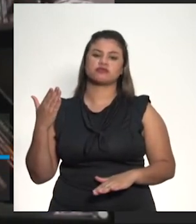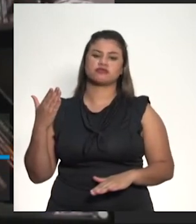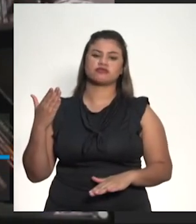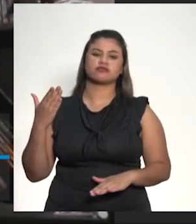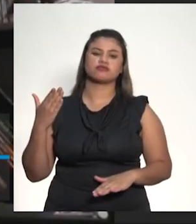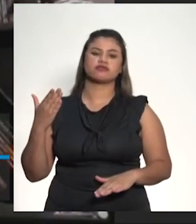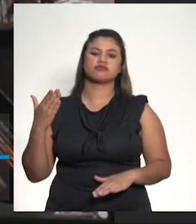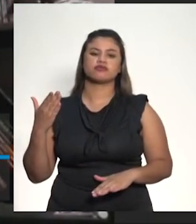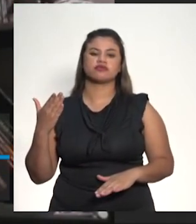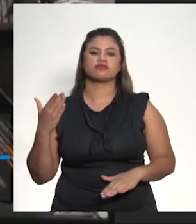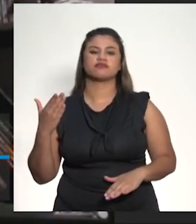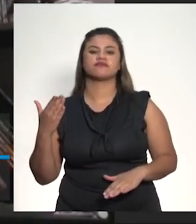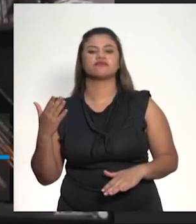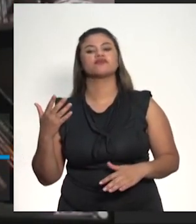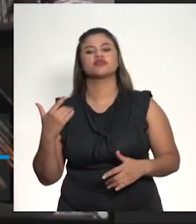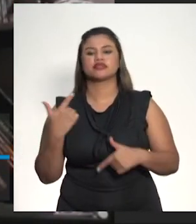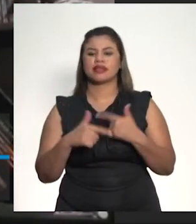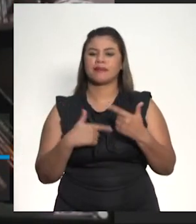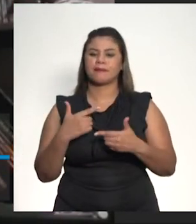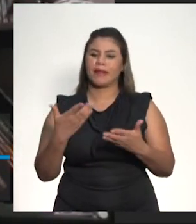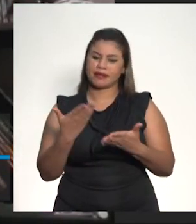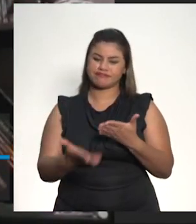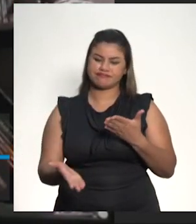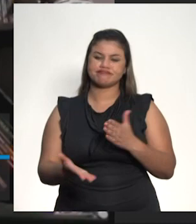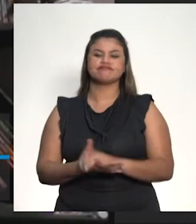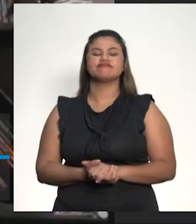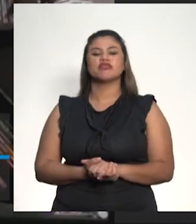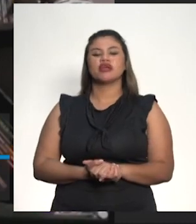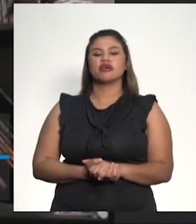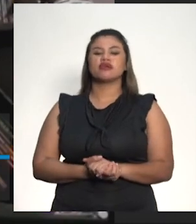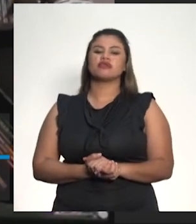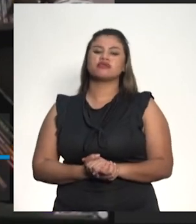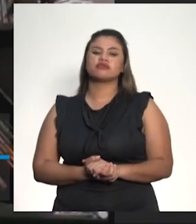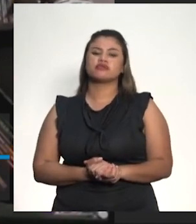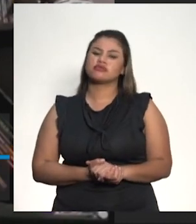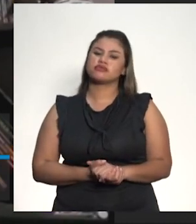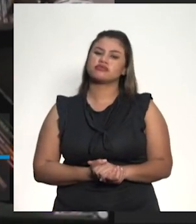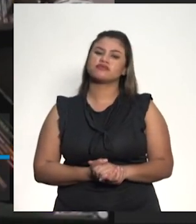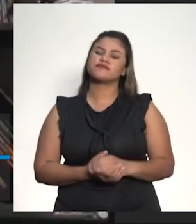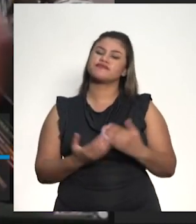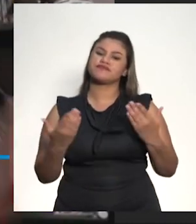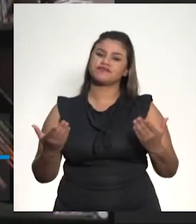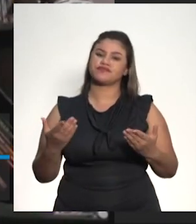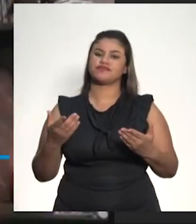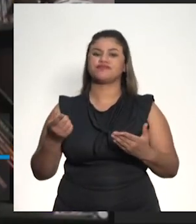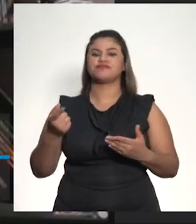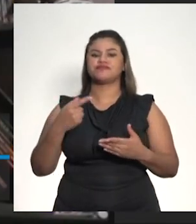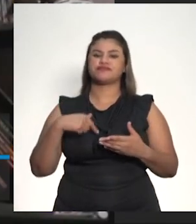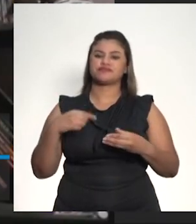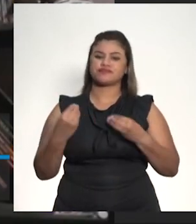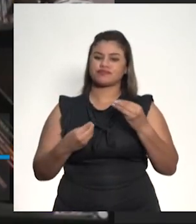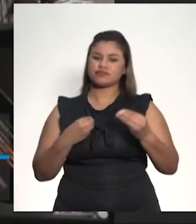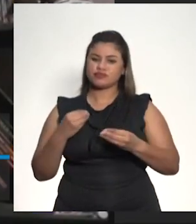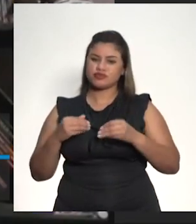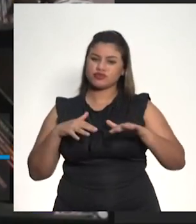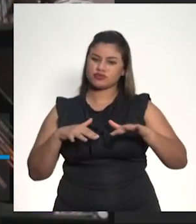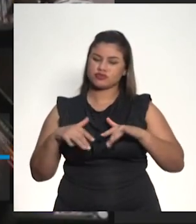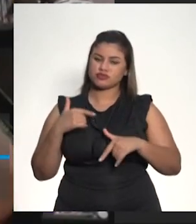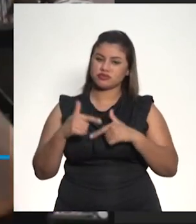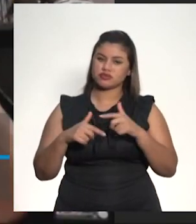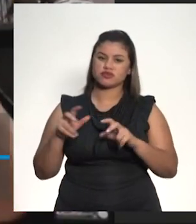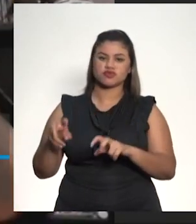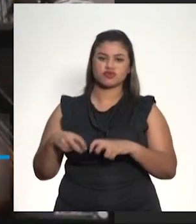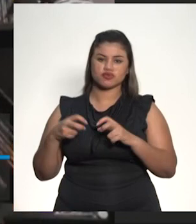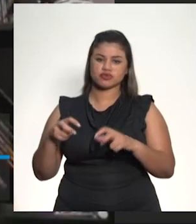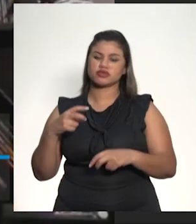esses trabalhadores, eles perdem ali o seu posto de trabalho. Então, a gente já, dentro do próprio movimento, né, dos trabalhadores rurais, a gente